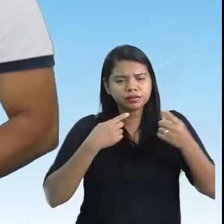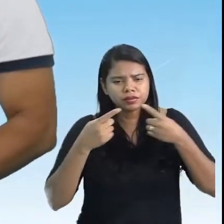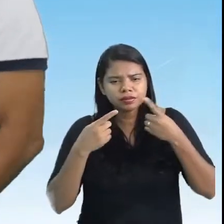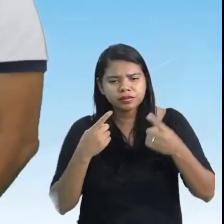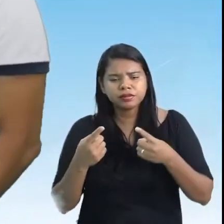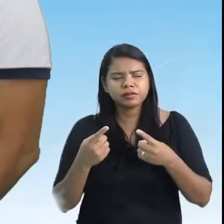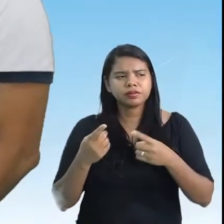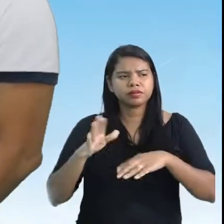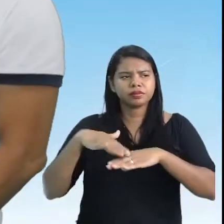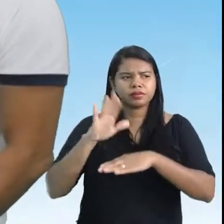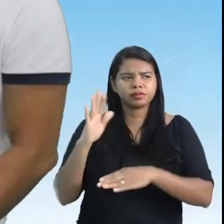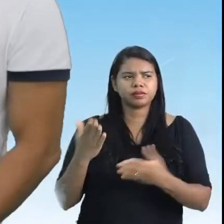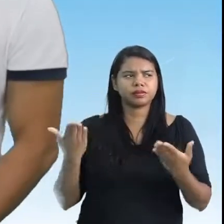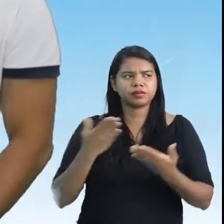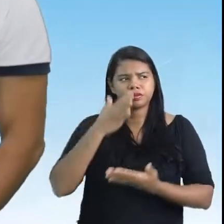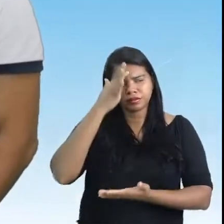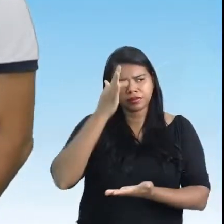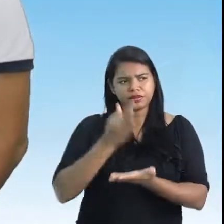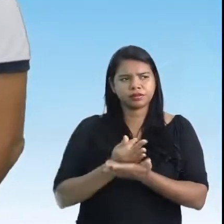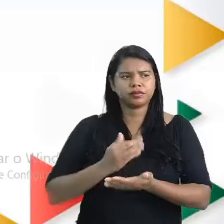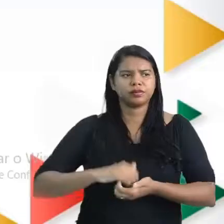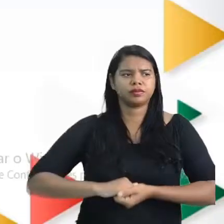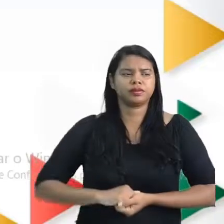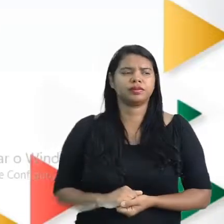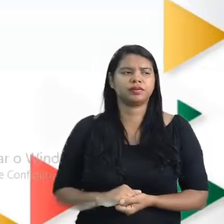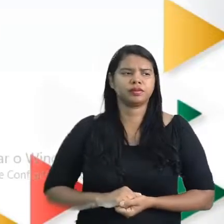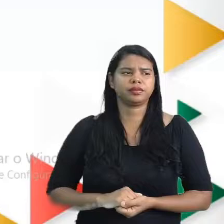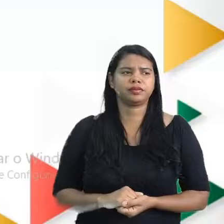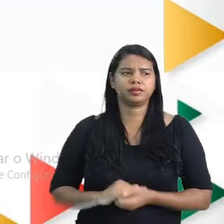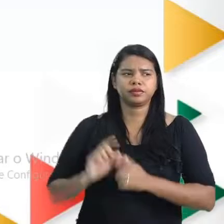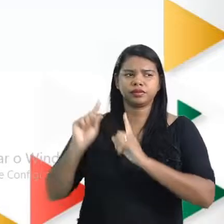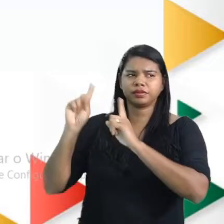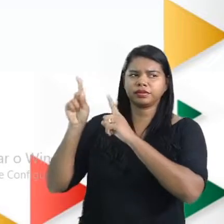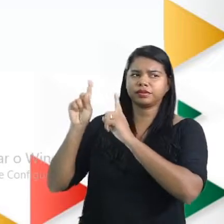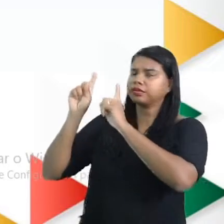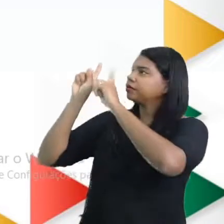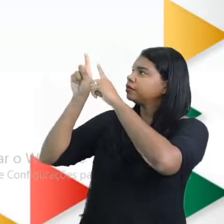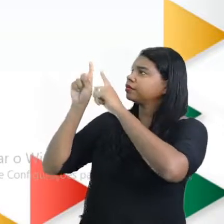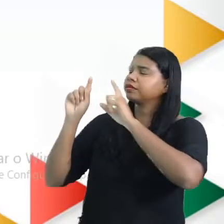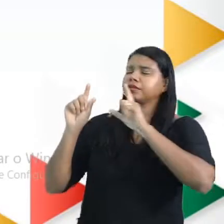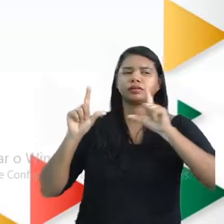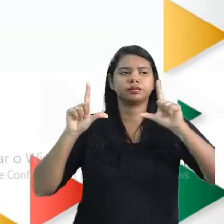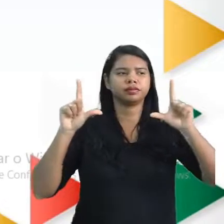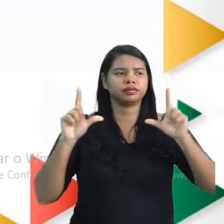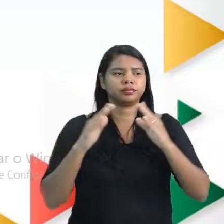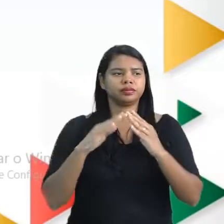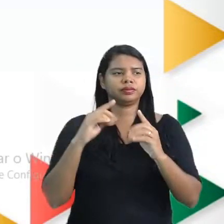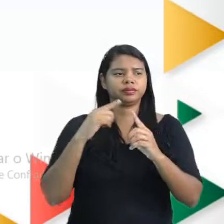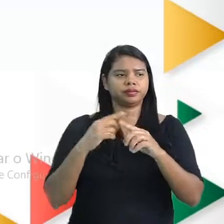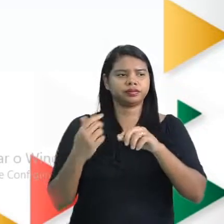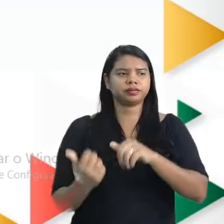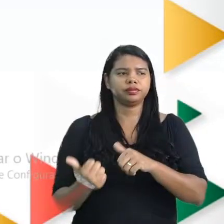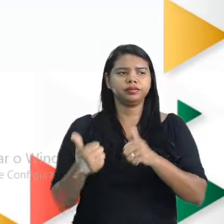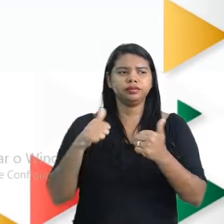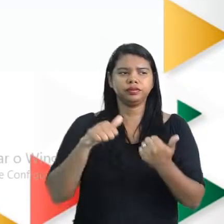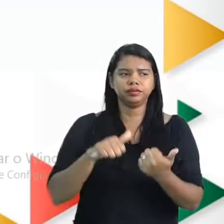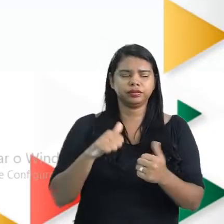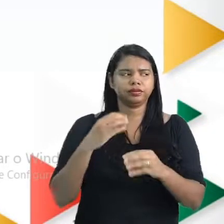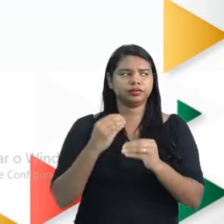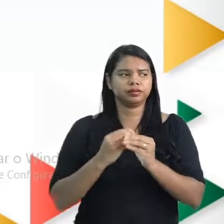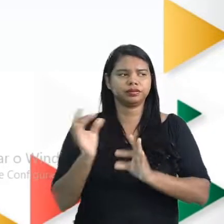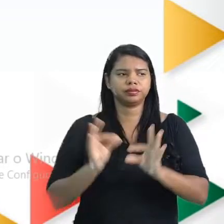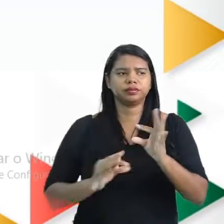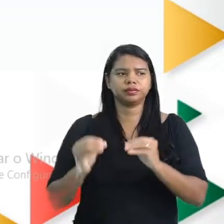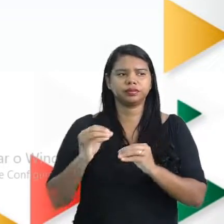um pouco sobre essa fé. Mais uma vez o slide, por favor. Vamos ver. Nesta igreja foi batizado e ordenado